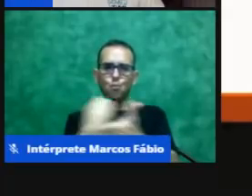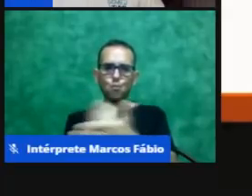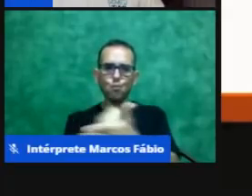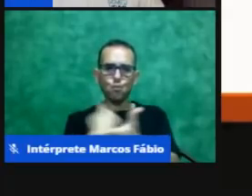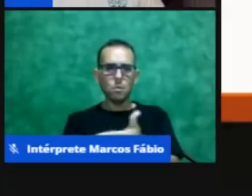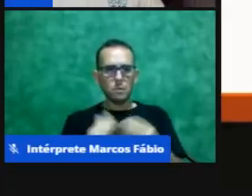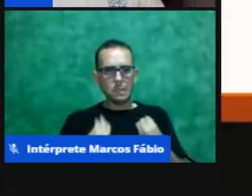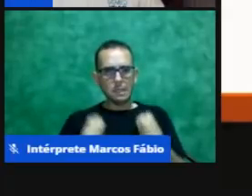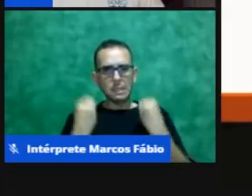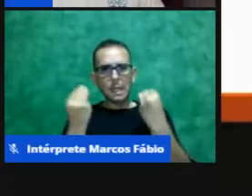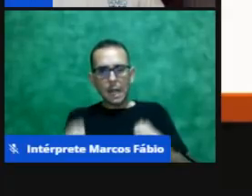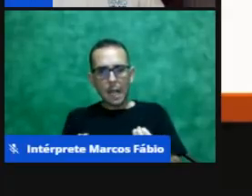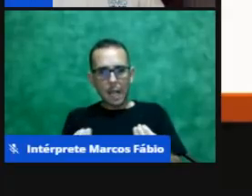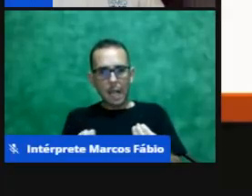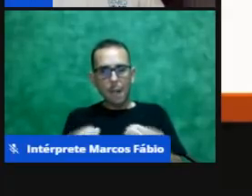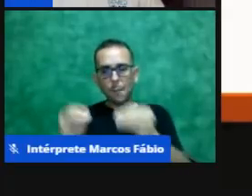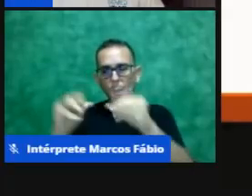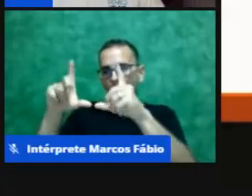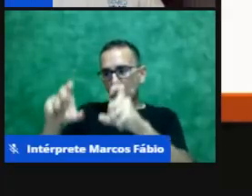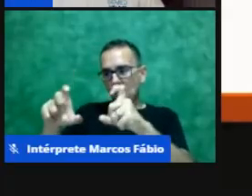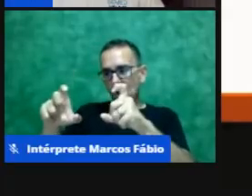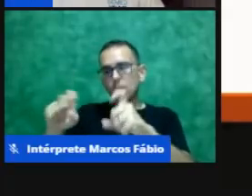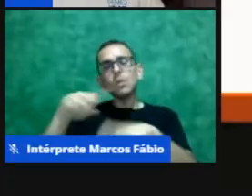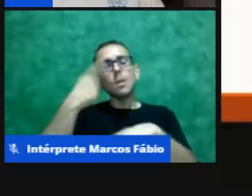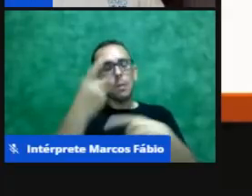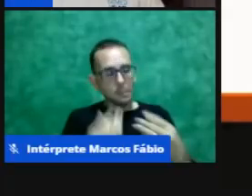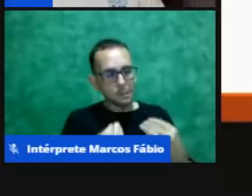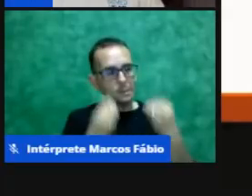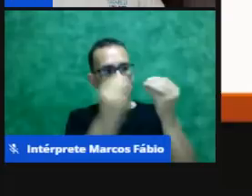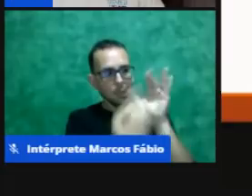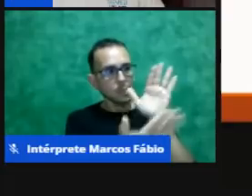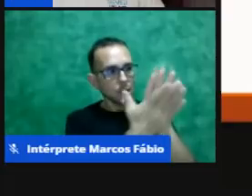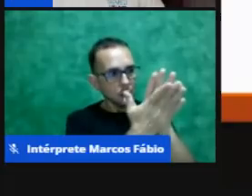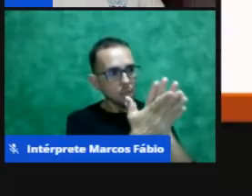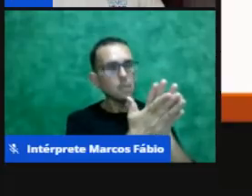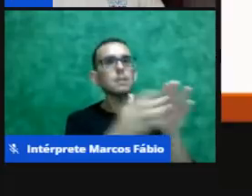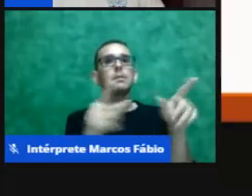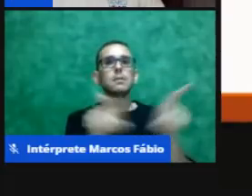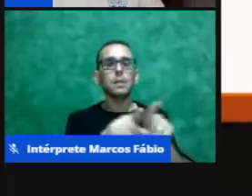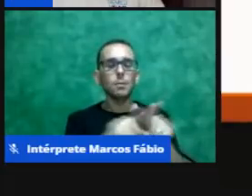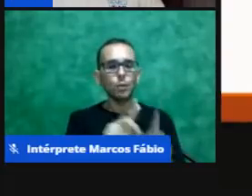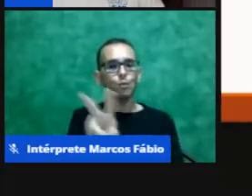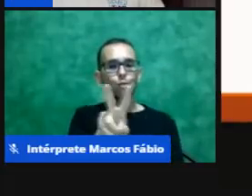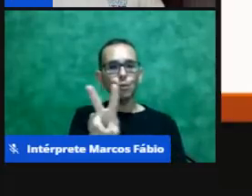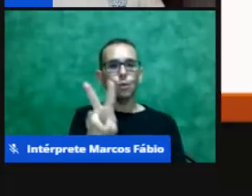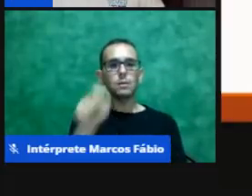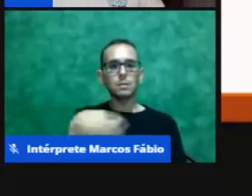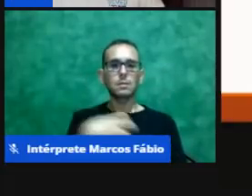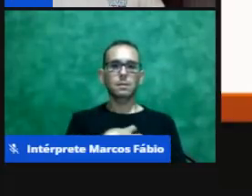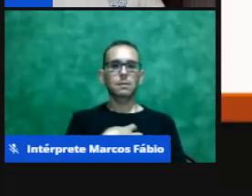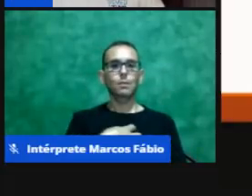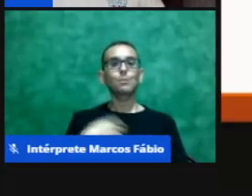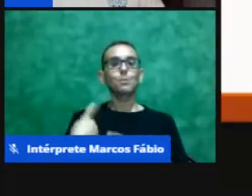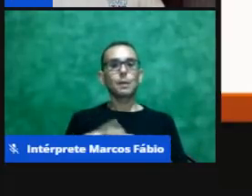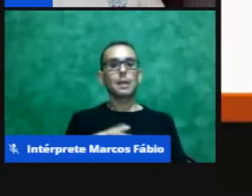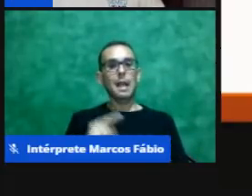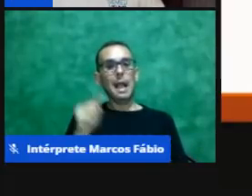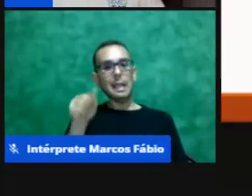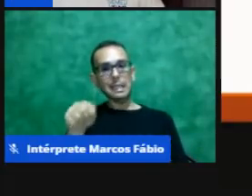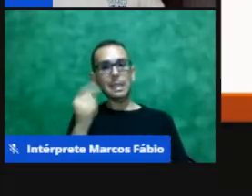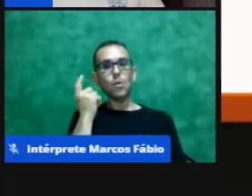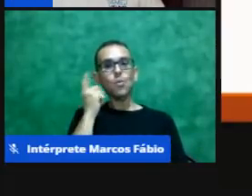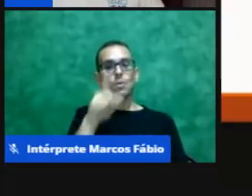entregar a atividade por foto e depois entregar presencial. Sim, ele tem que entregar essas 2 formas. Por quê? Aqui eu